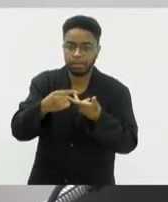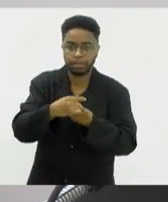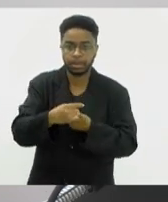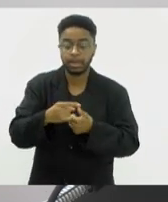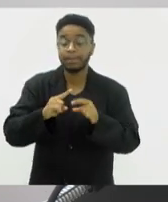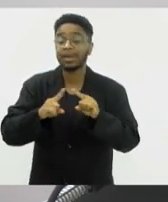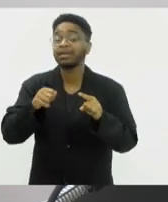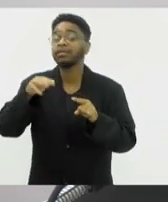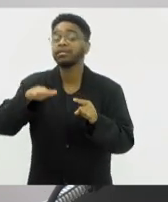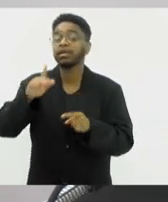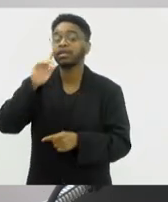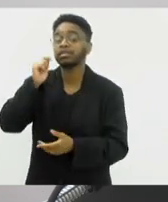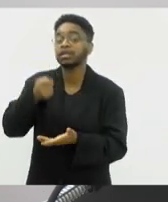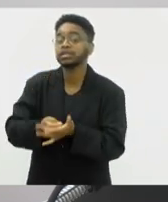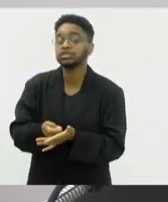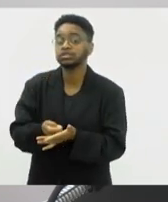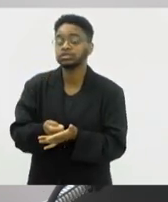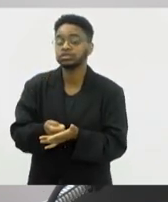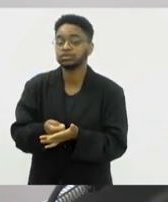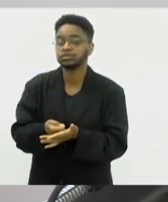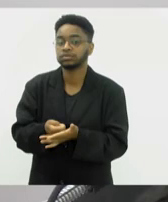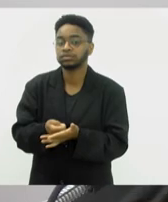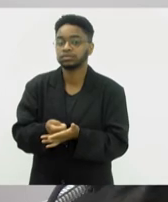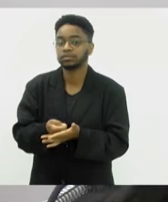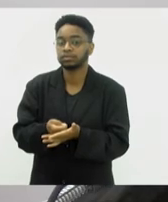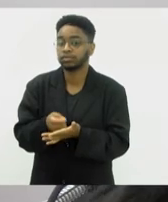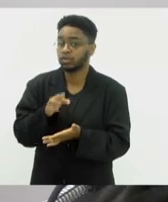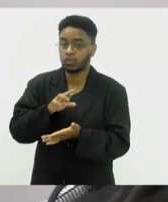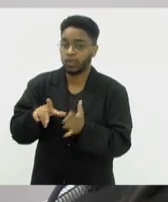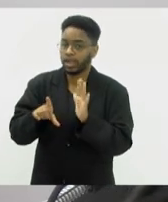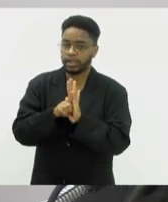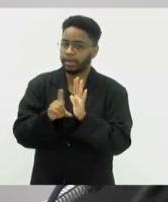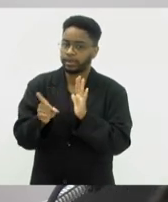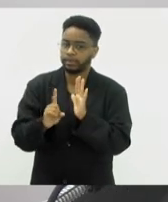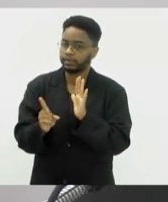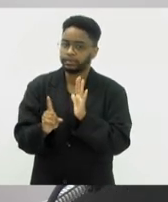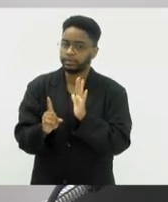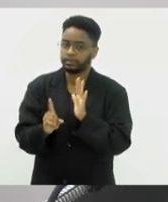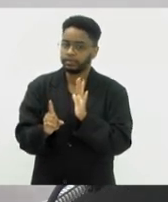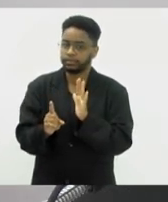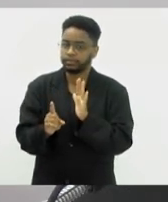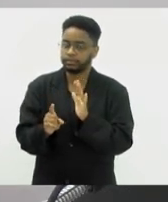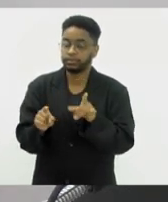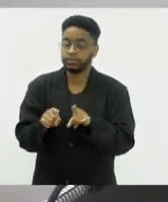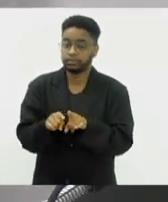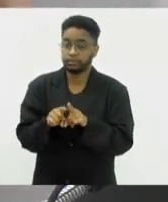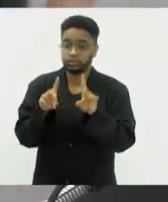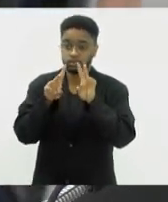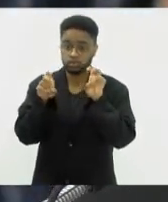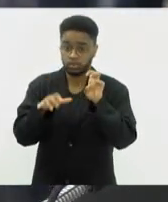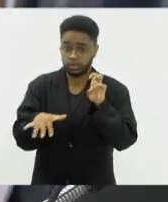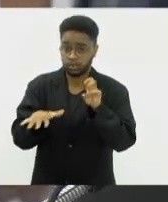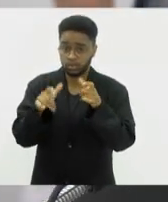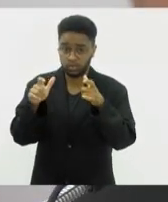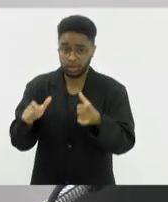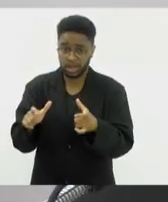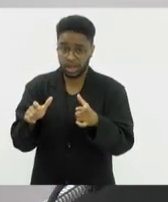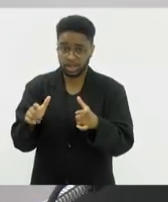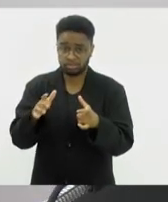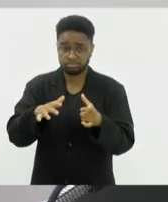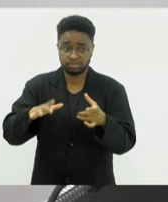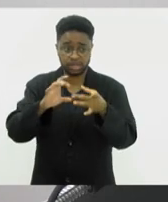que decidir isso não é a lei. E quanto ao espaço ao ar livre,